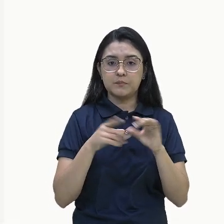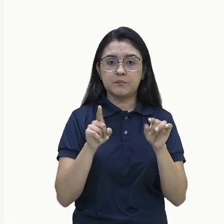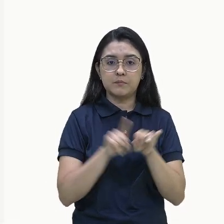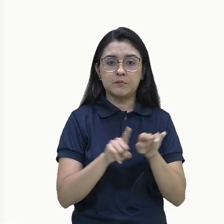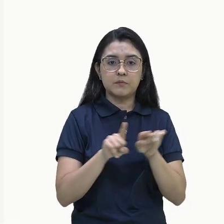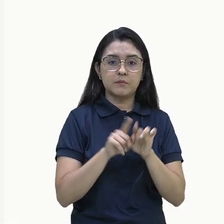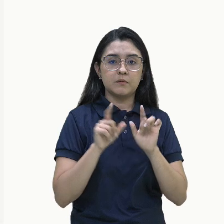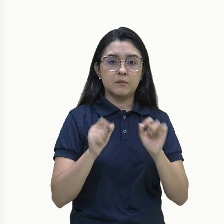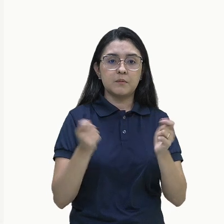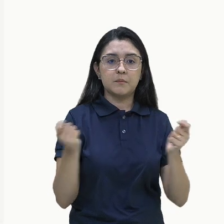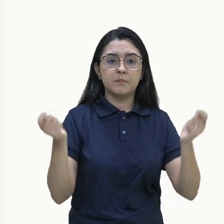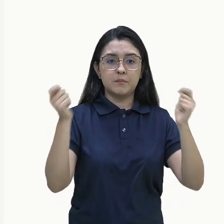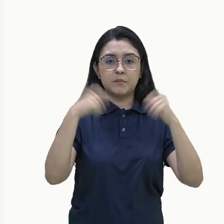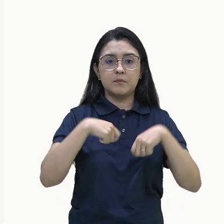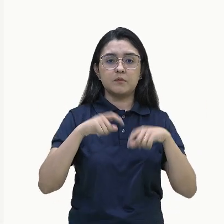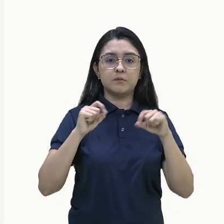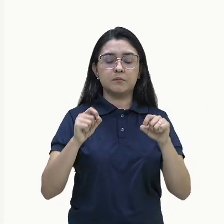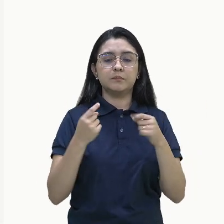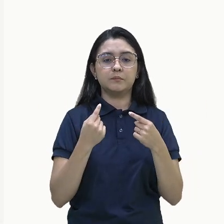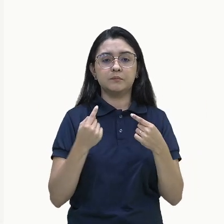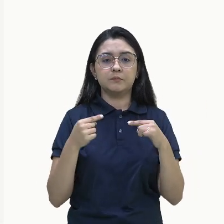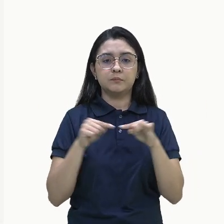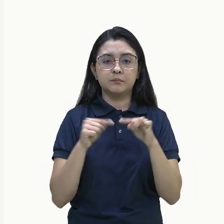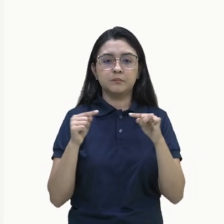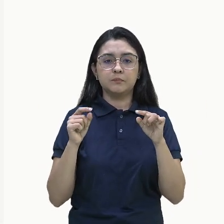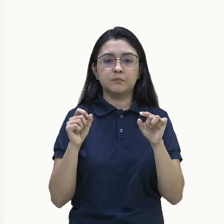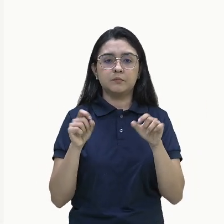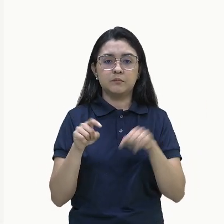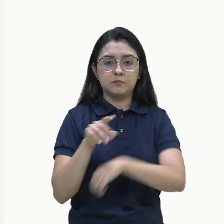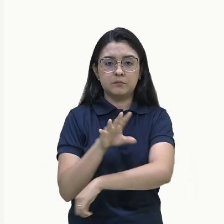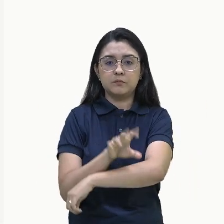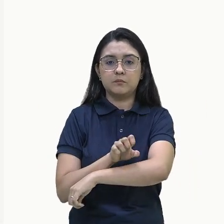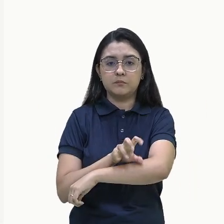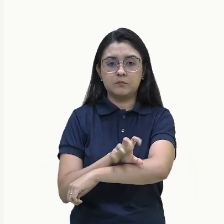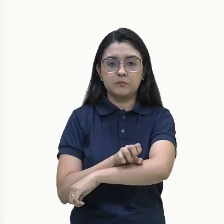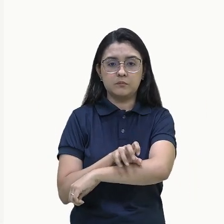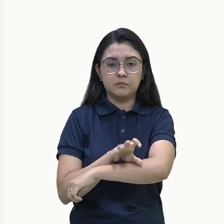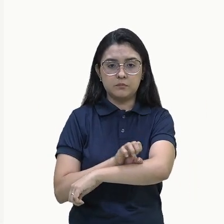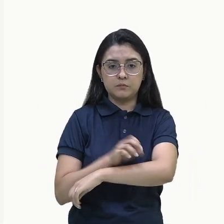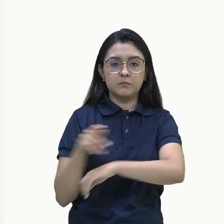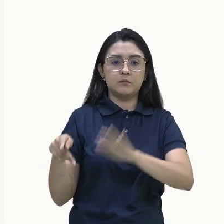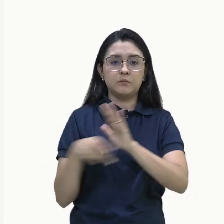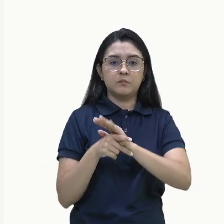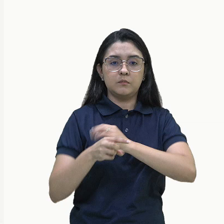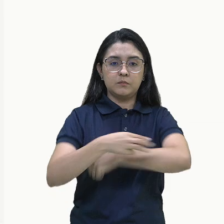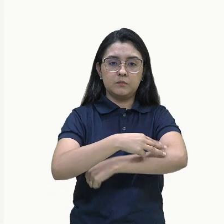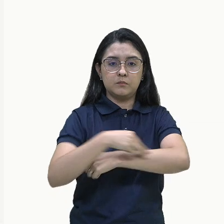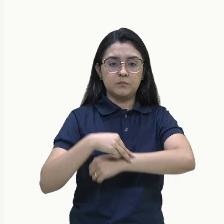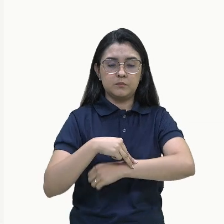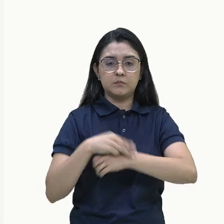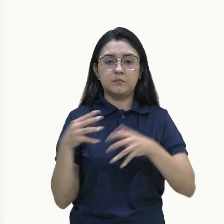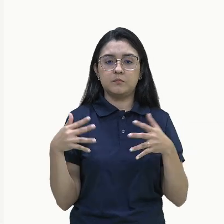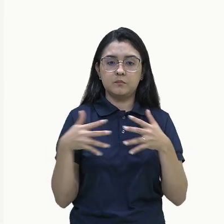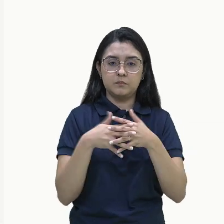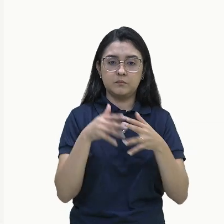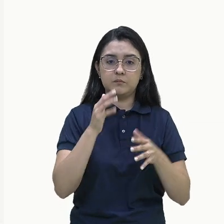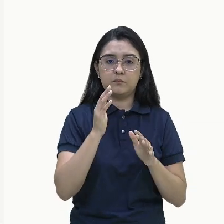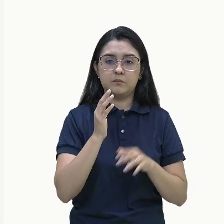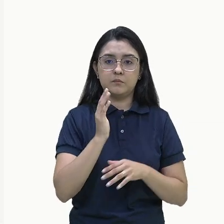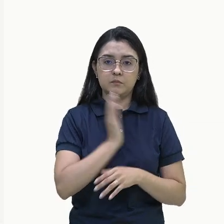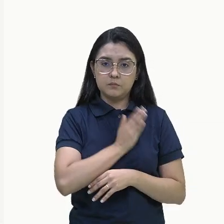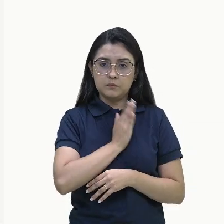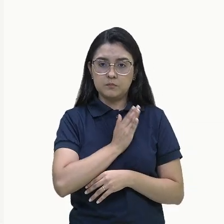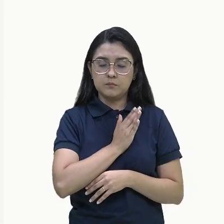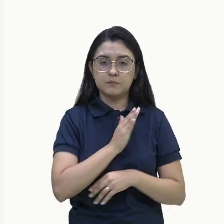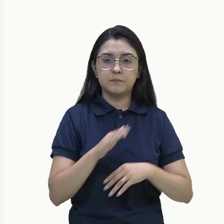desmossomos, permitindo uma sincronia das contrações desse tecido muscular cardíaco. Quando